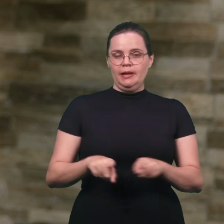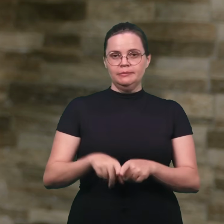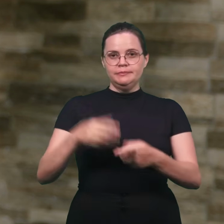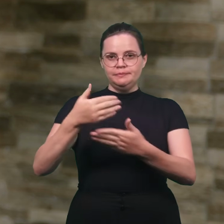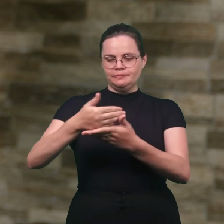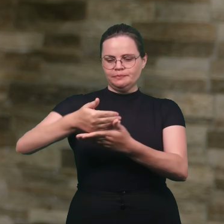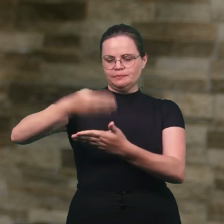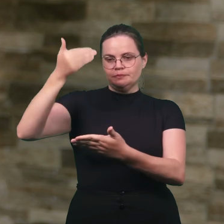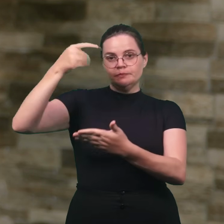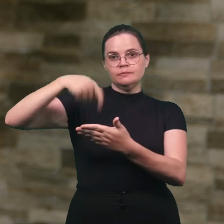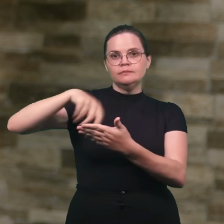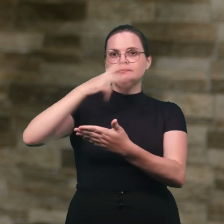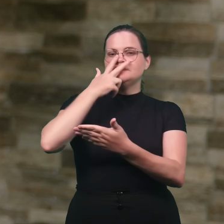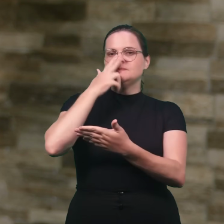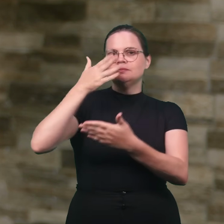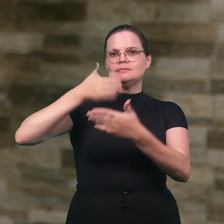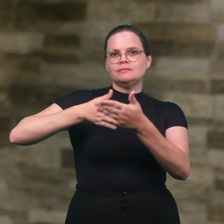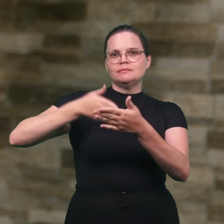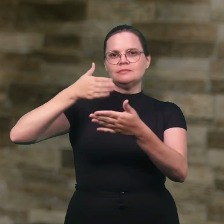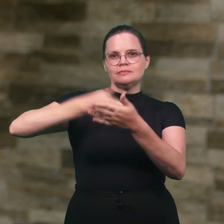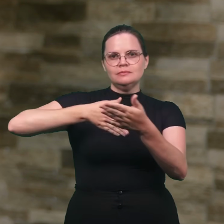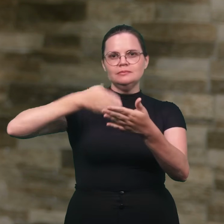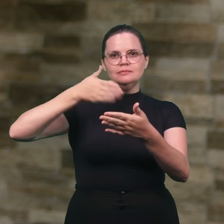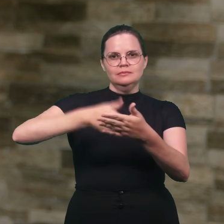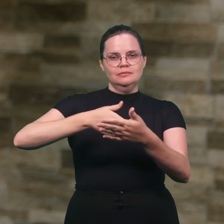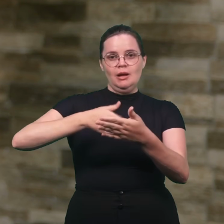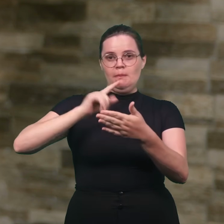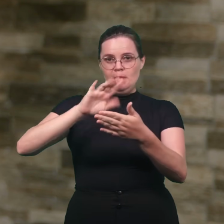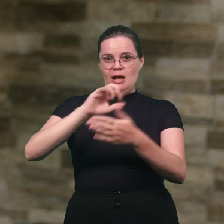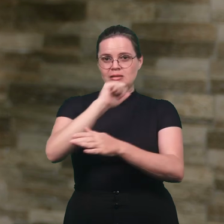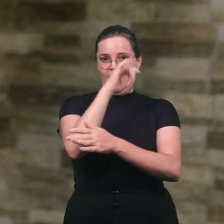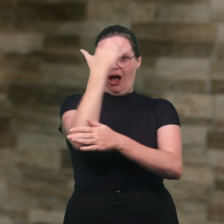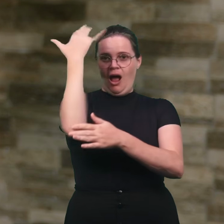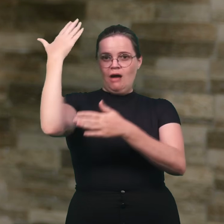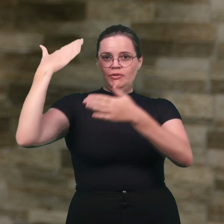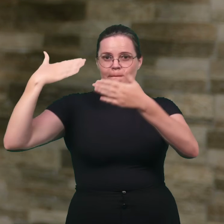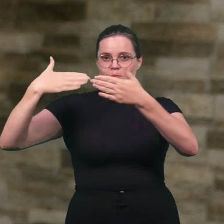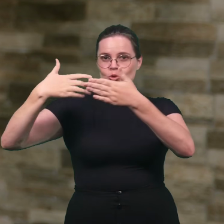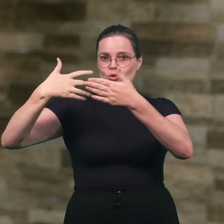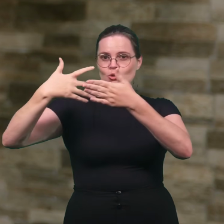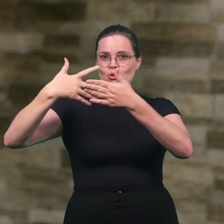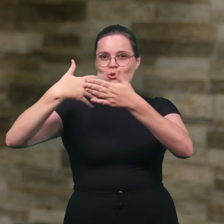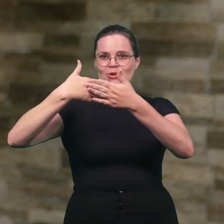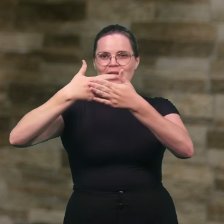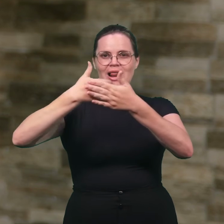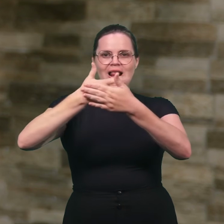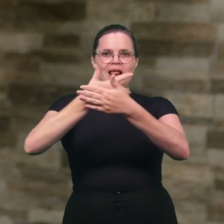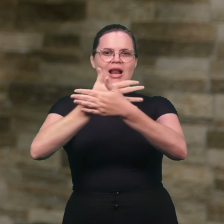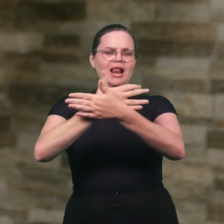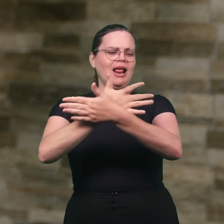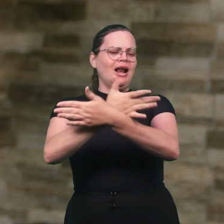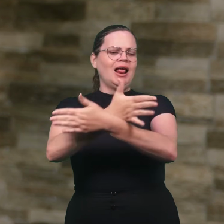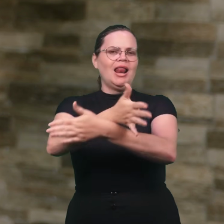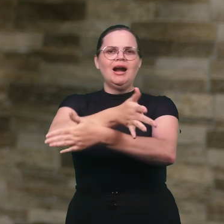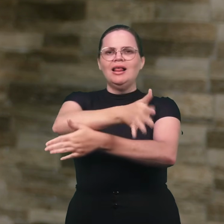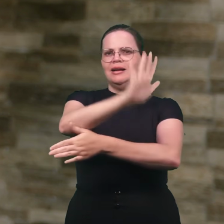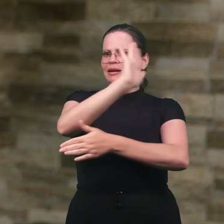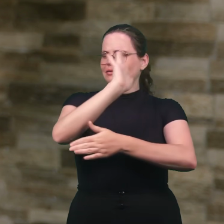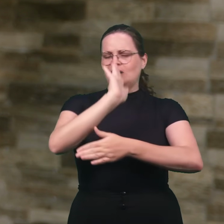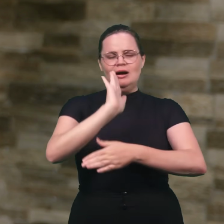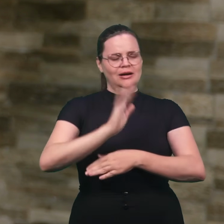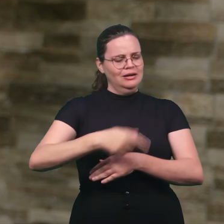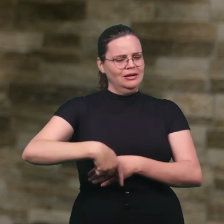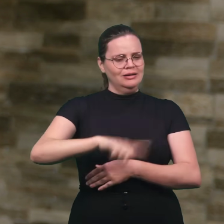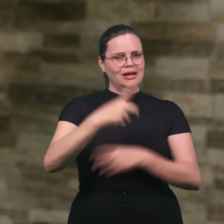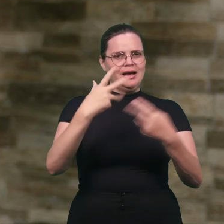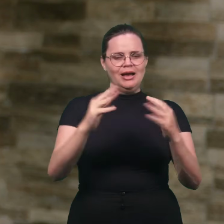vezes pode impedir a obra de crescer. Mas a obra do Senhor, ela persevera. Graças a Deus. Deus. Ela vai até o dia do